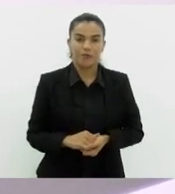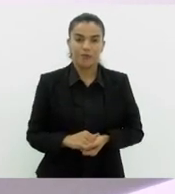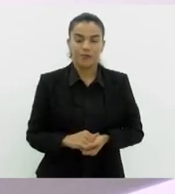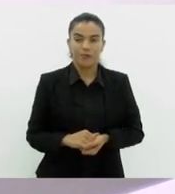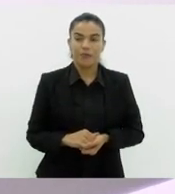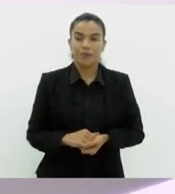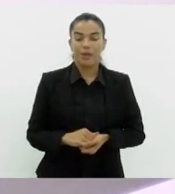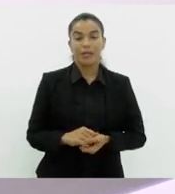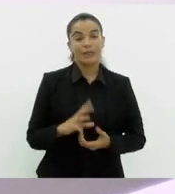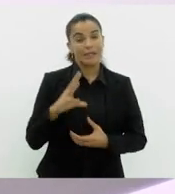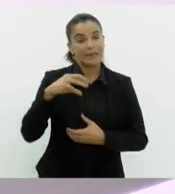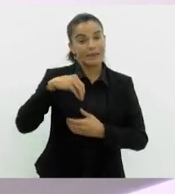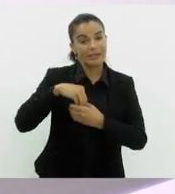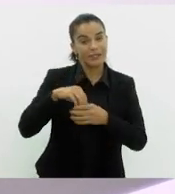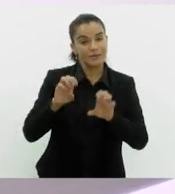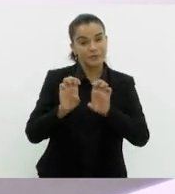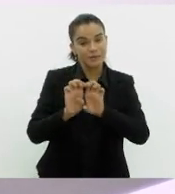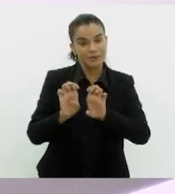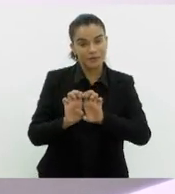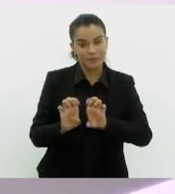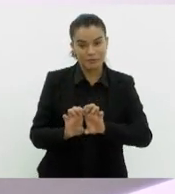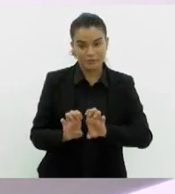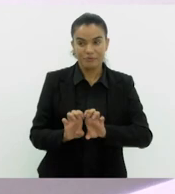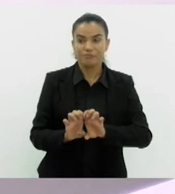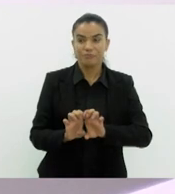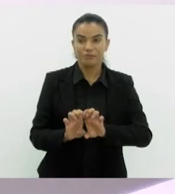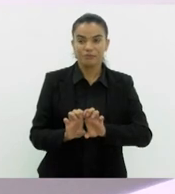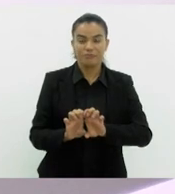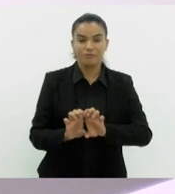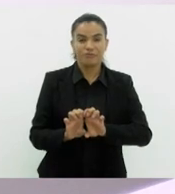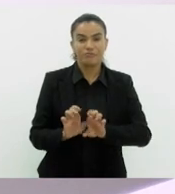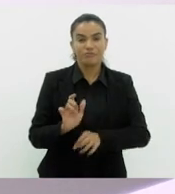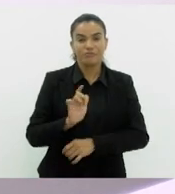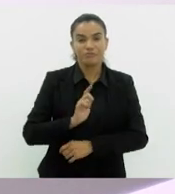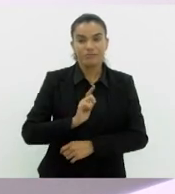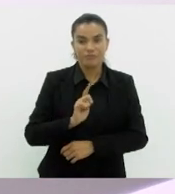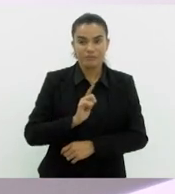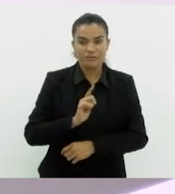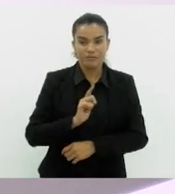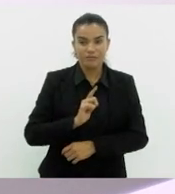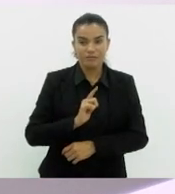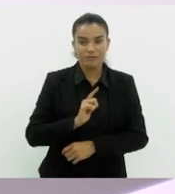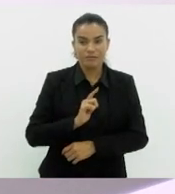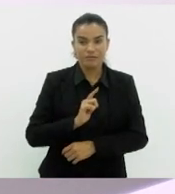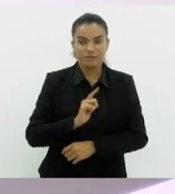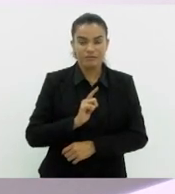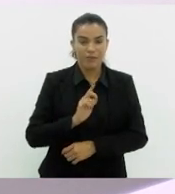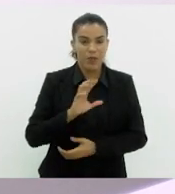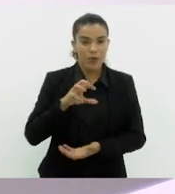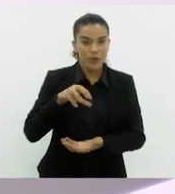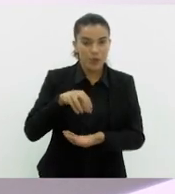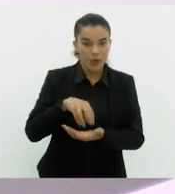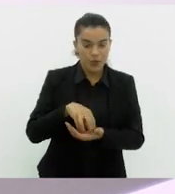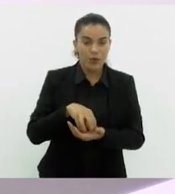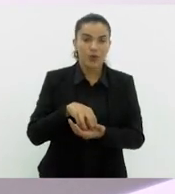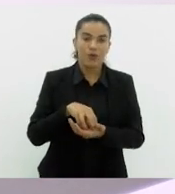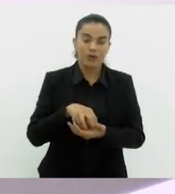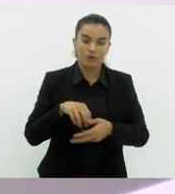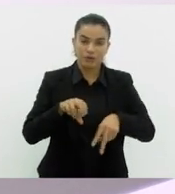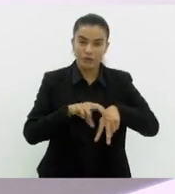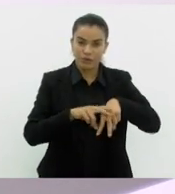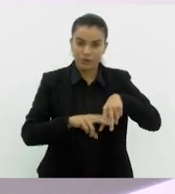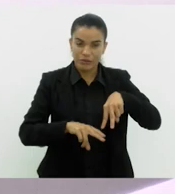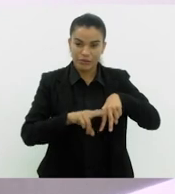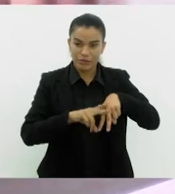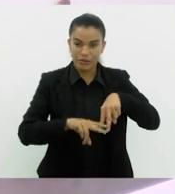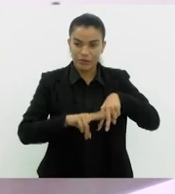Nessa estrutura que eu ocupo, então, como eu havia falado, a gente tem o núcleo de gênero. Sem